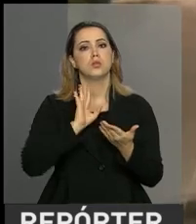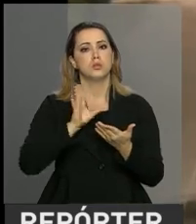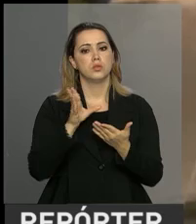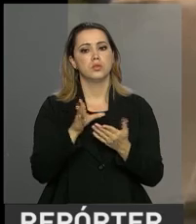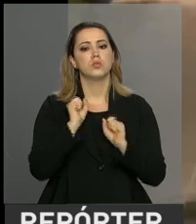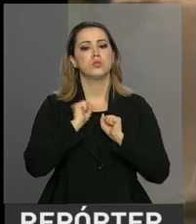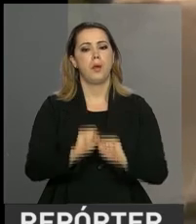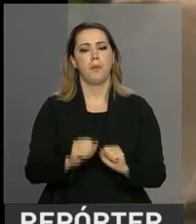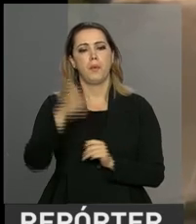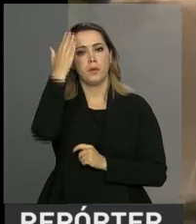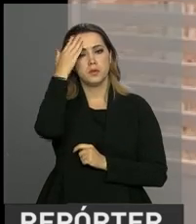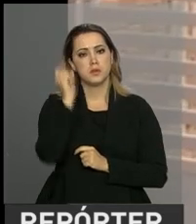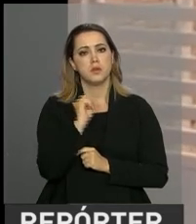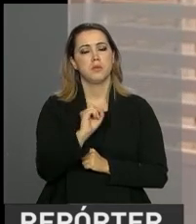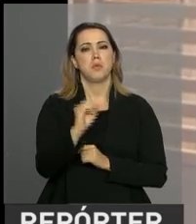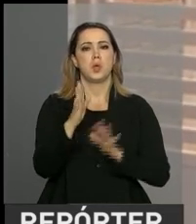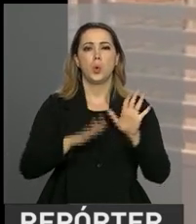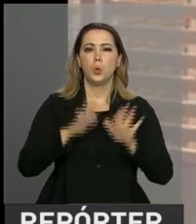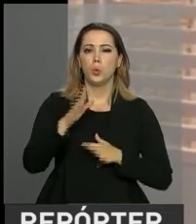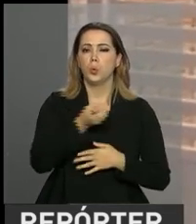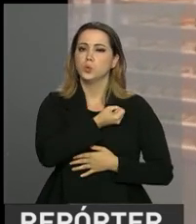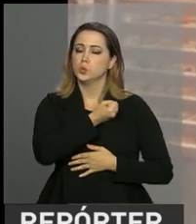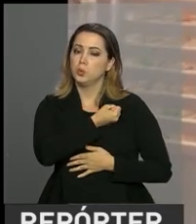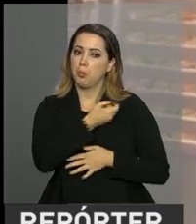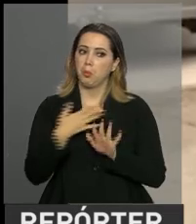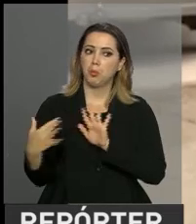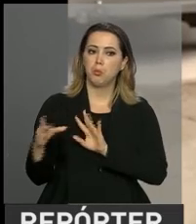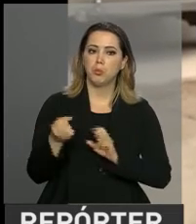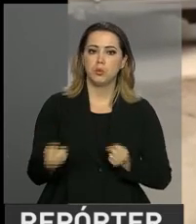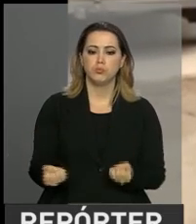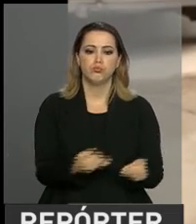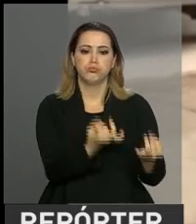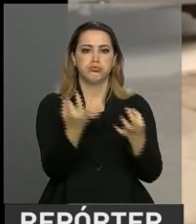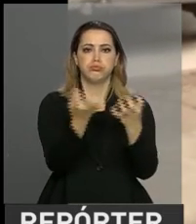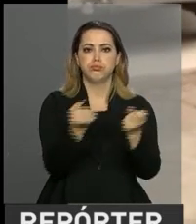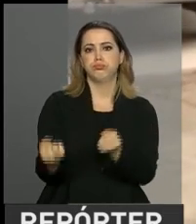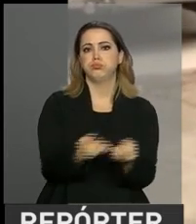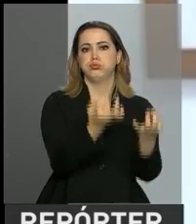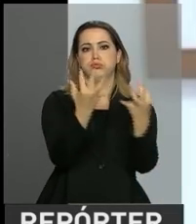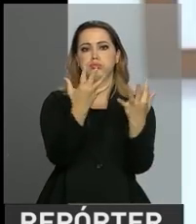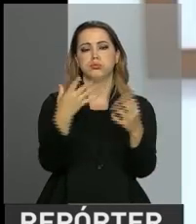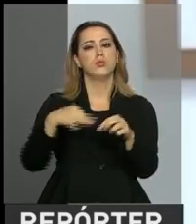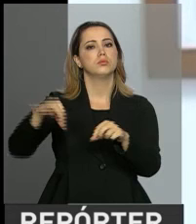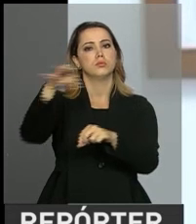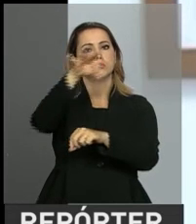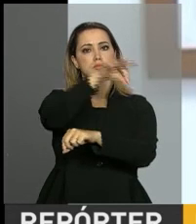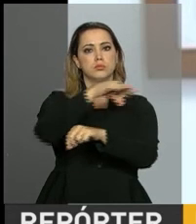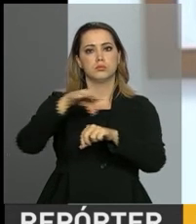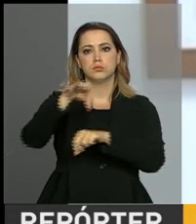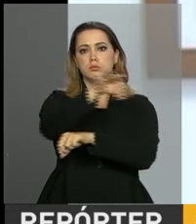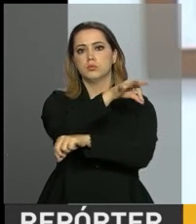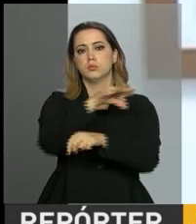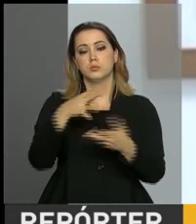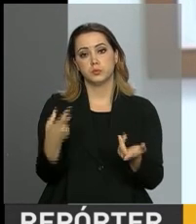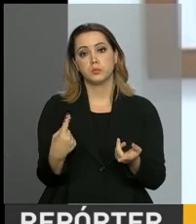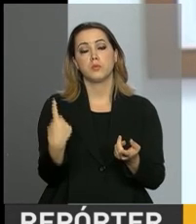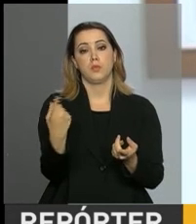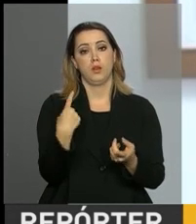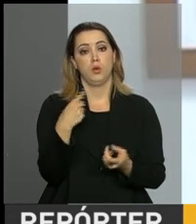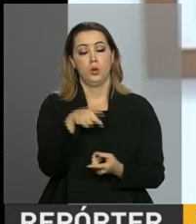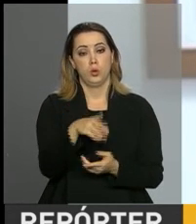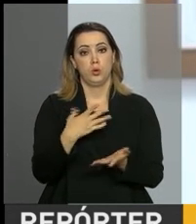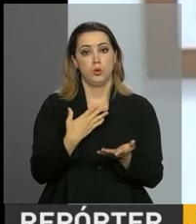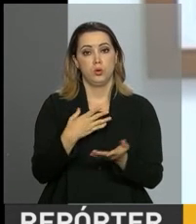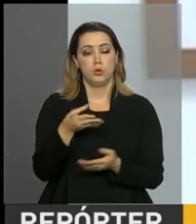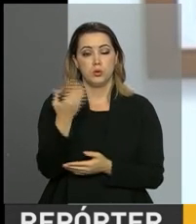consegue saber qual é o índice de manifestação do mosquito e na última pesquisa que nós realizamos em outubro nosso índice de infestação